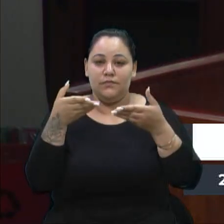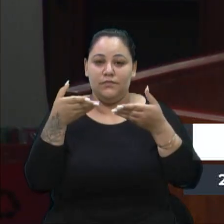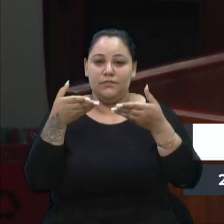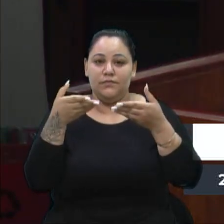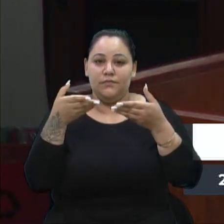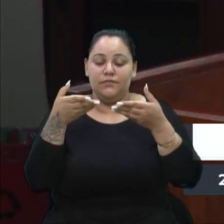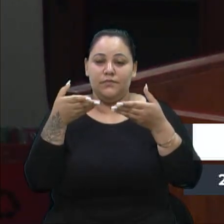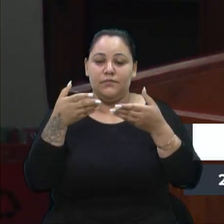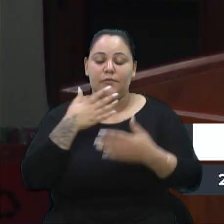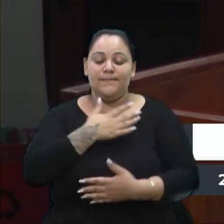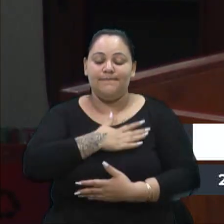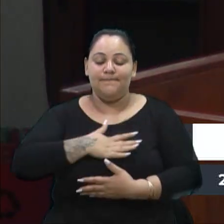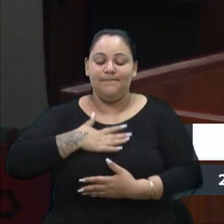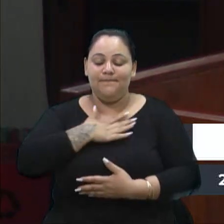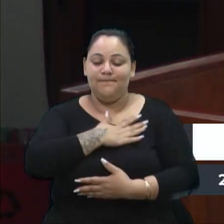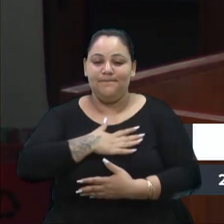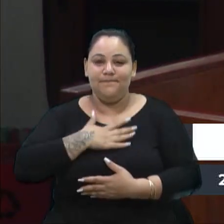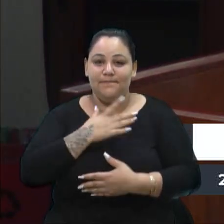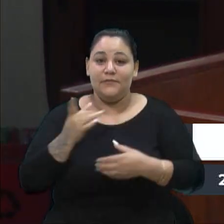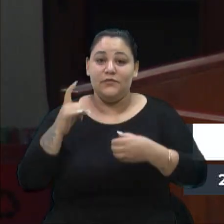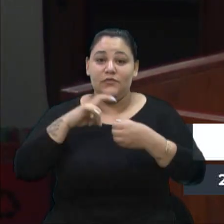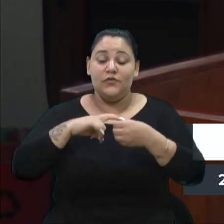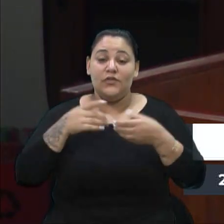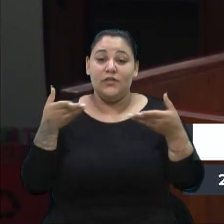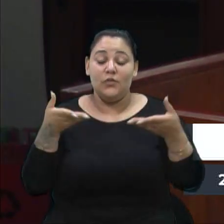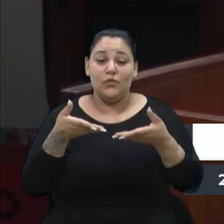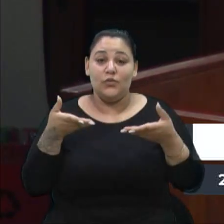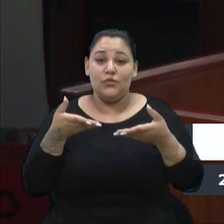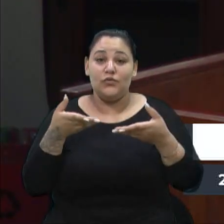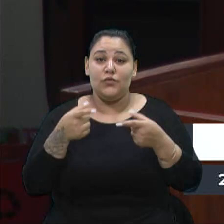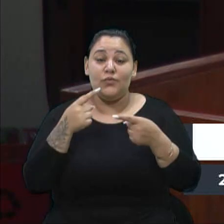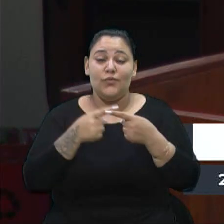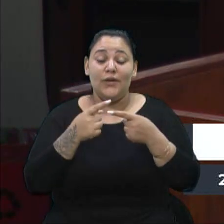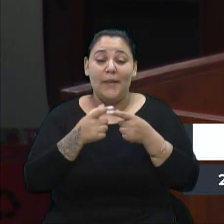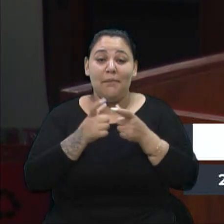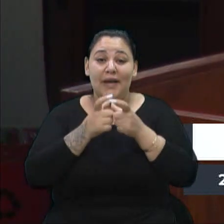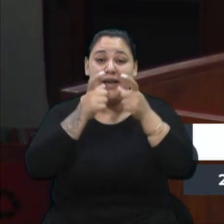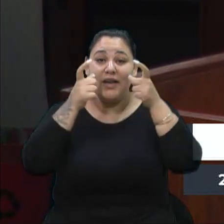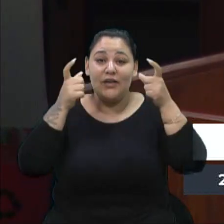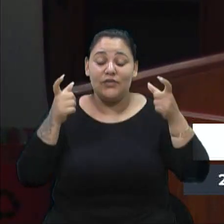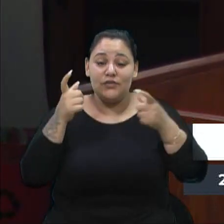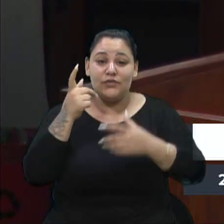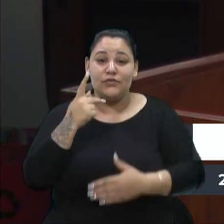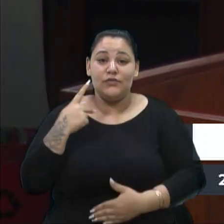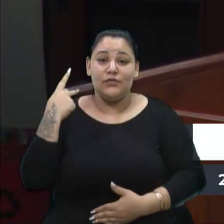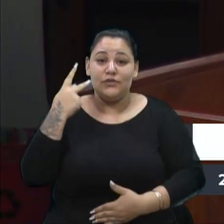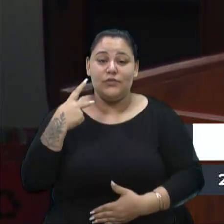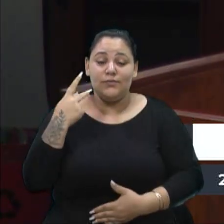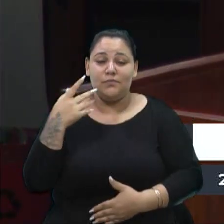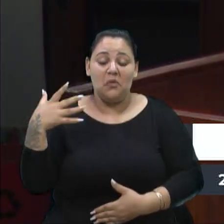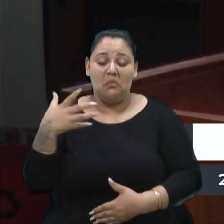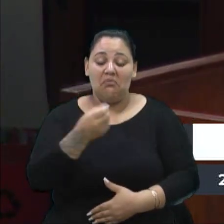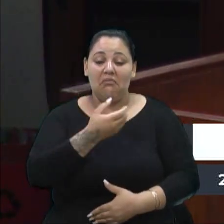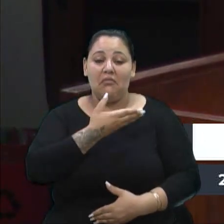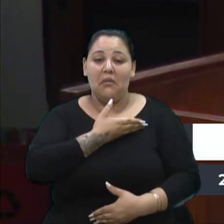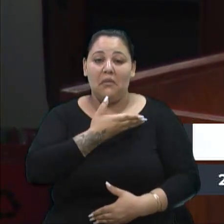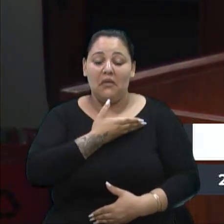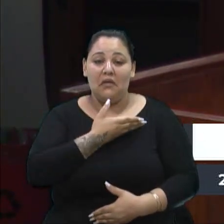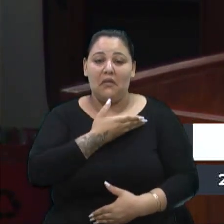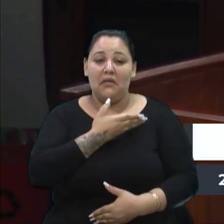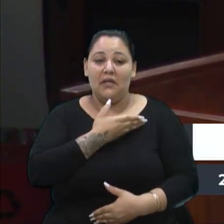um prazer voltar aqui, porque a maioria dos vereadores e vereadoras aqui são meus amigos. A